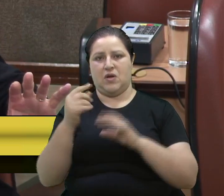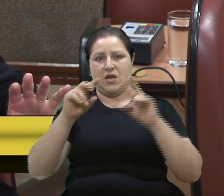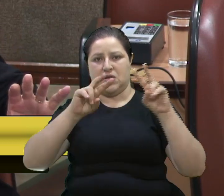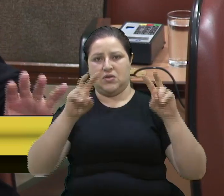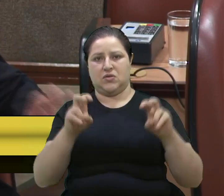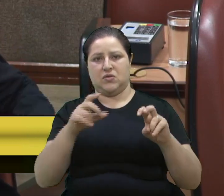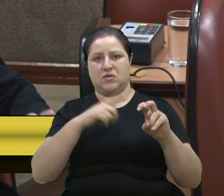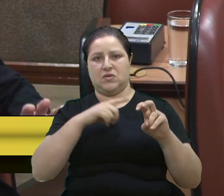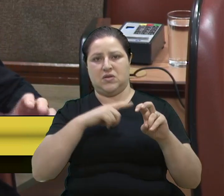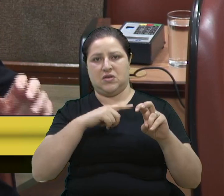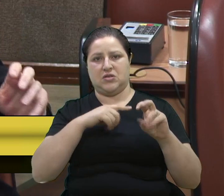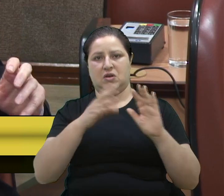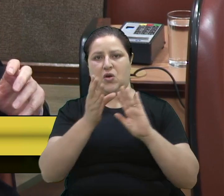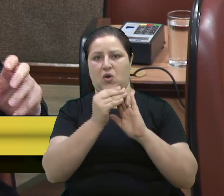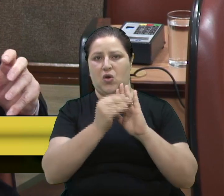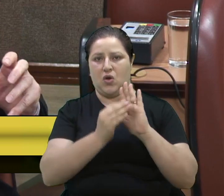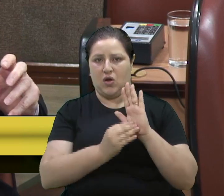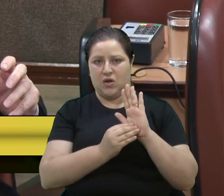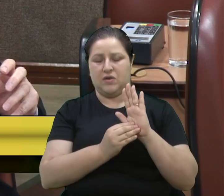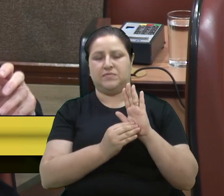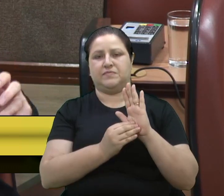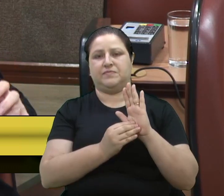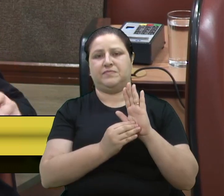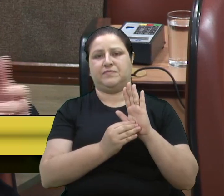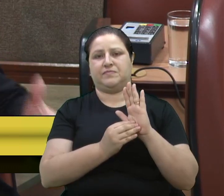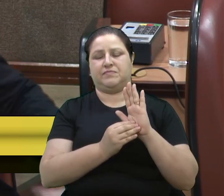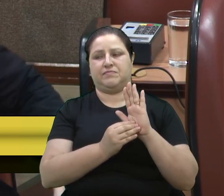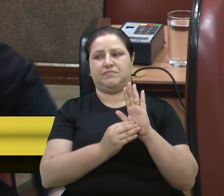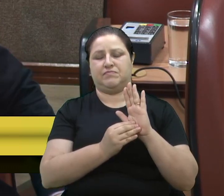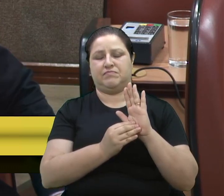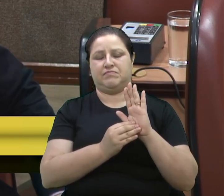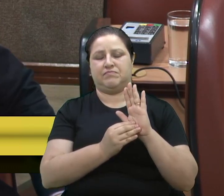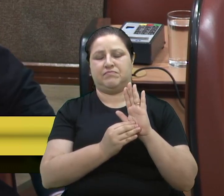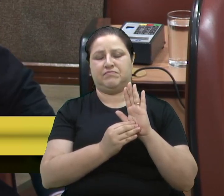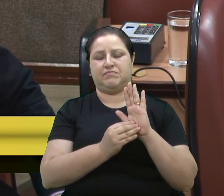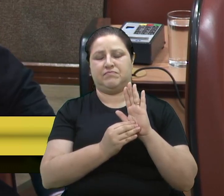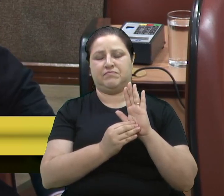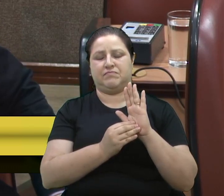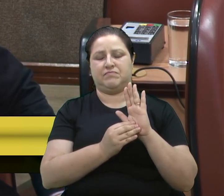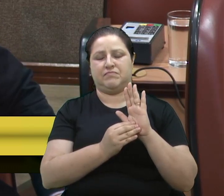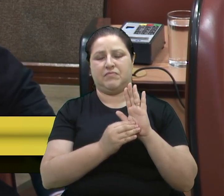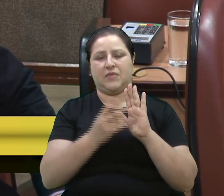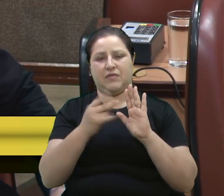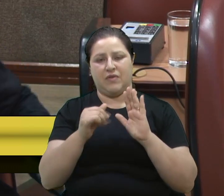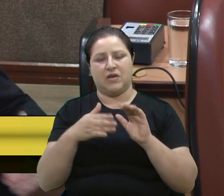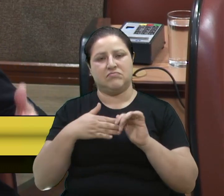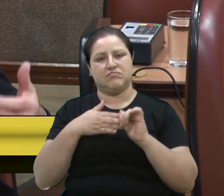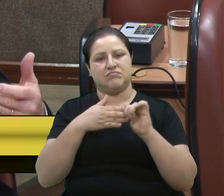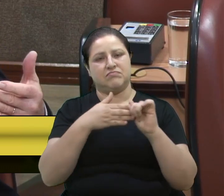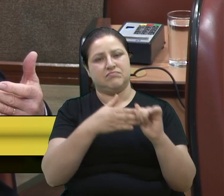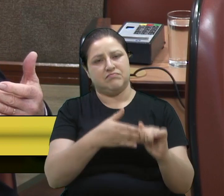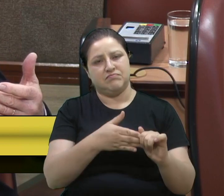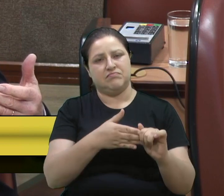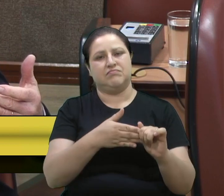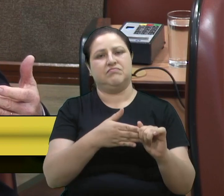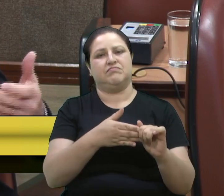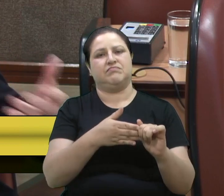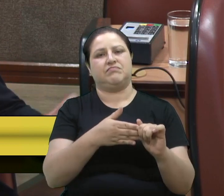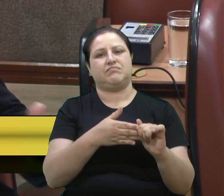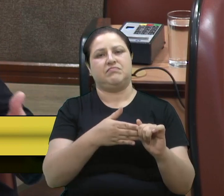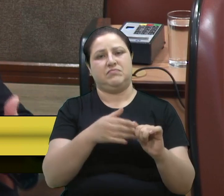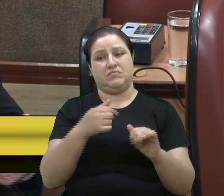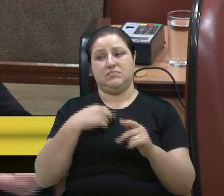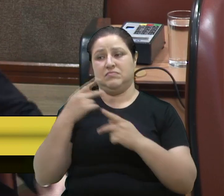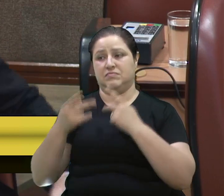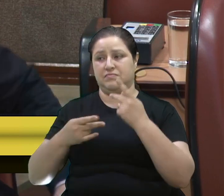tem conteúdo que vai conduzir, ou então, eu